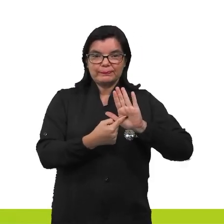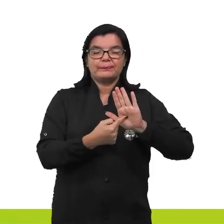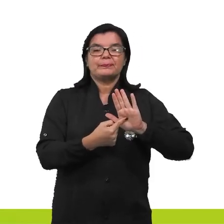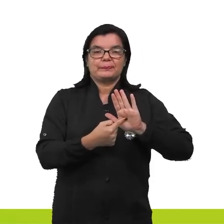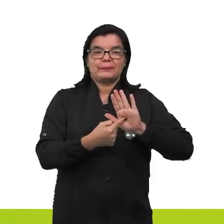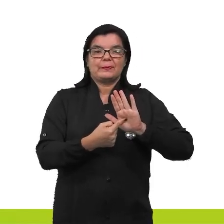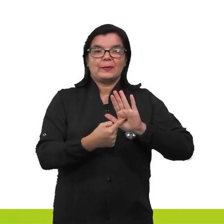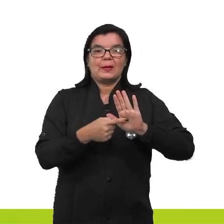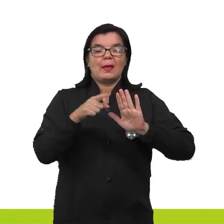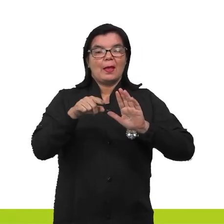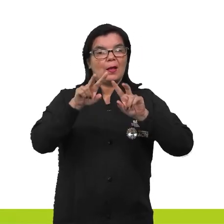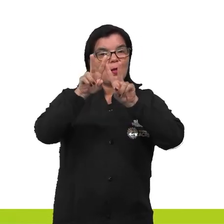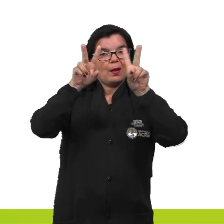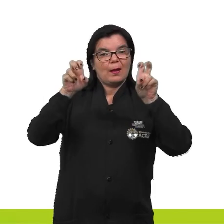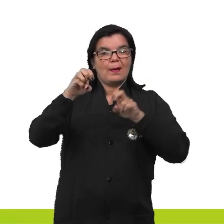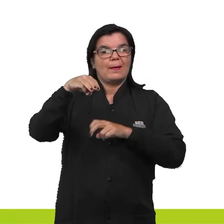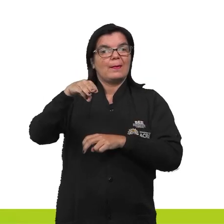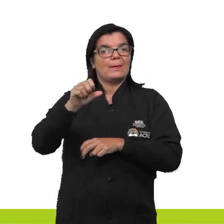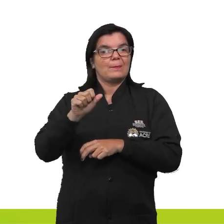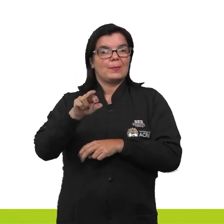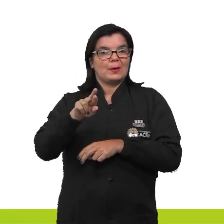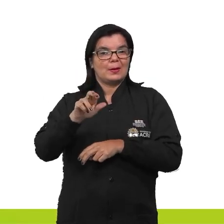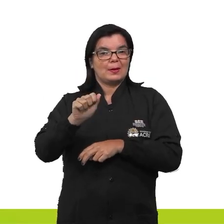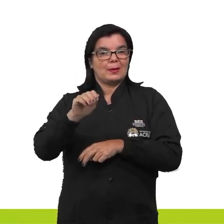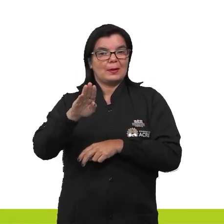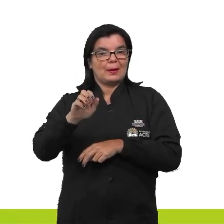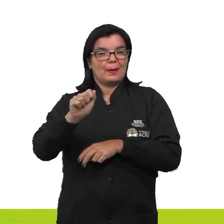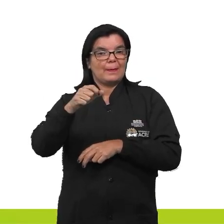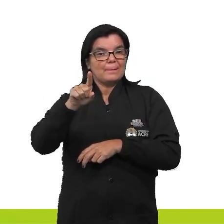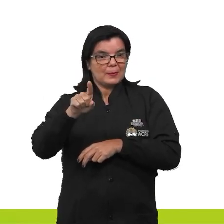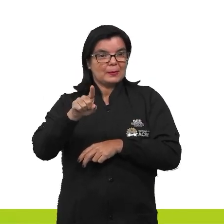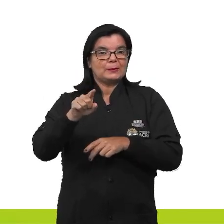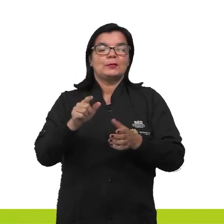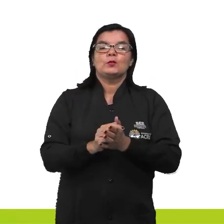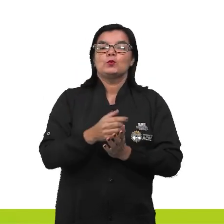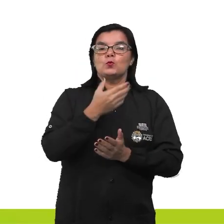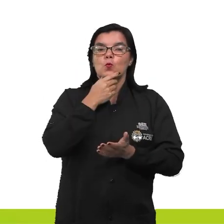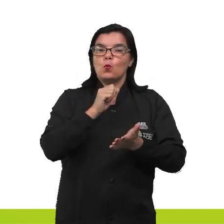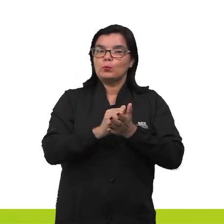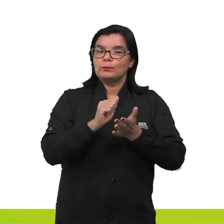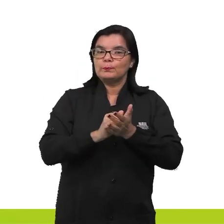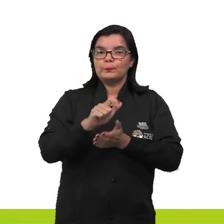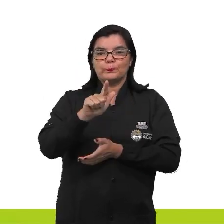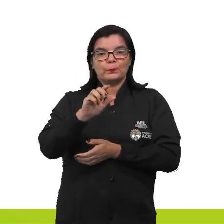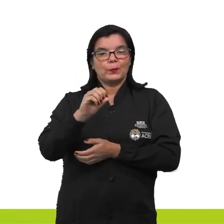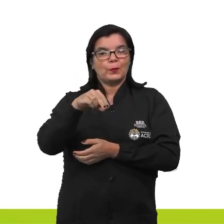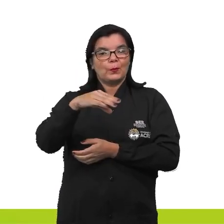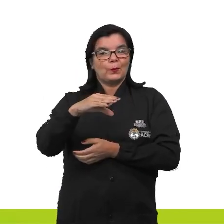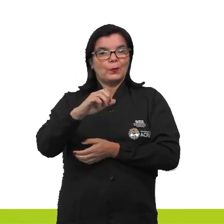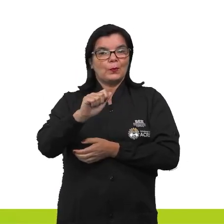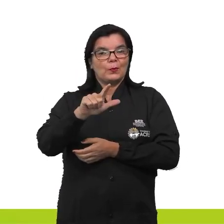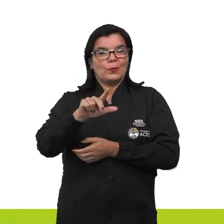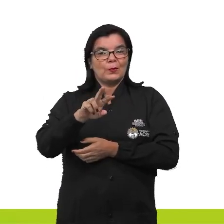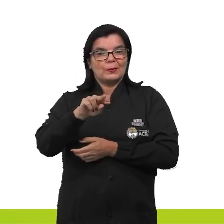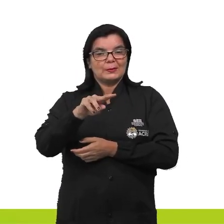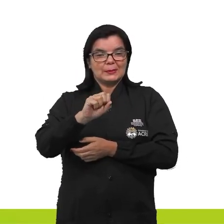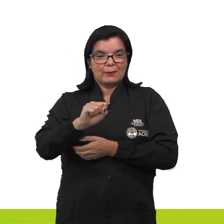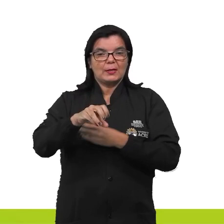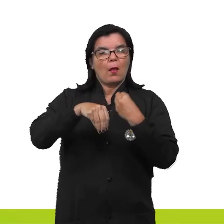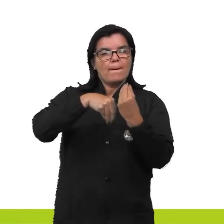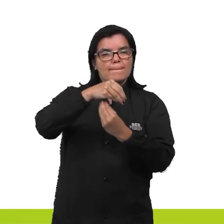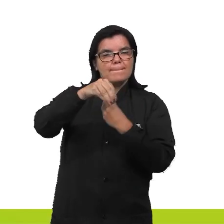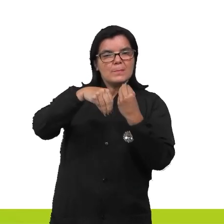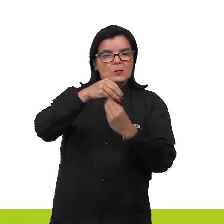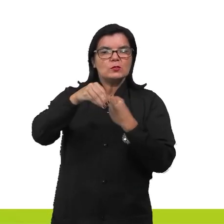vocês é intitulado Marabá, que é de Gonçalves Dias. Marabá significa mestiça,